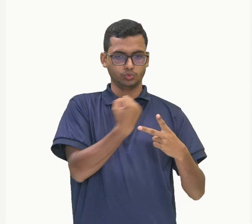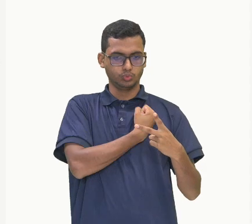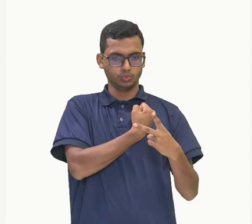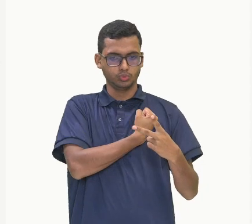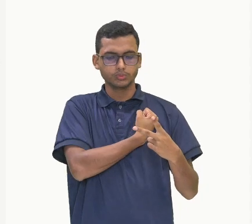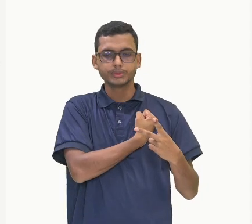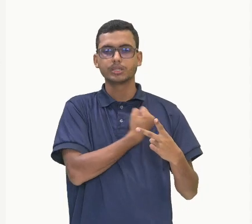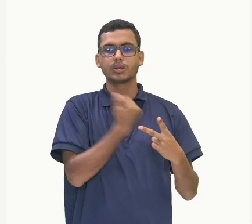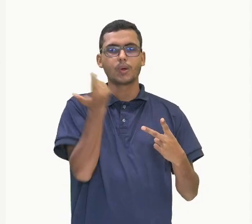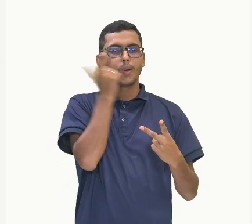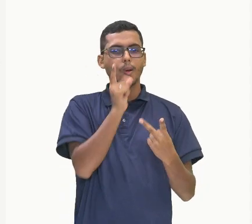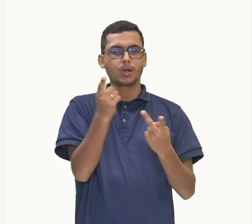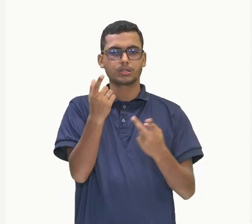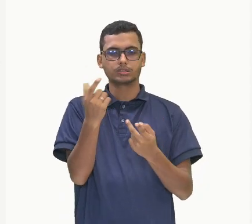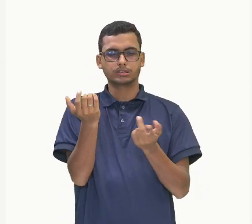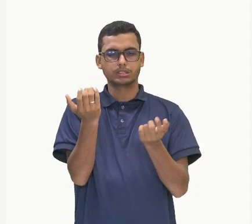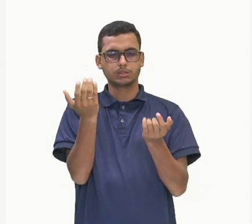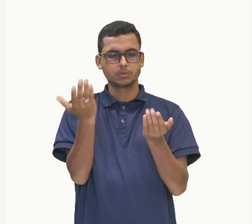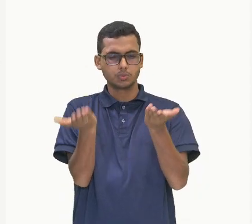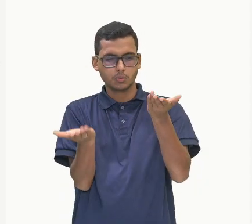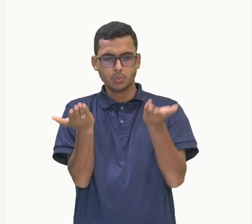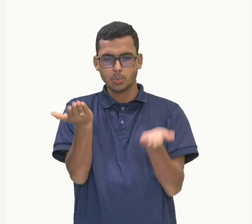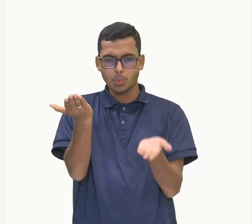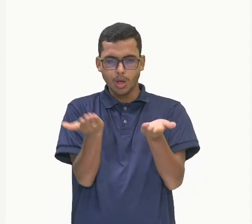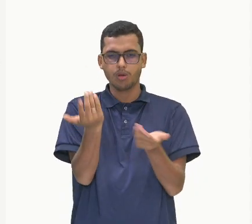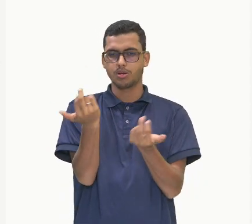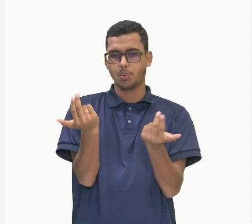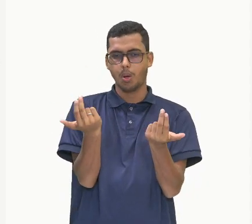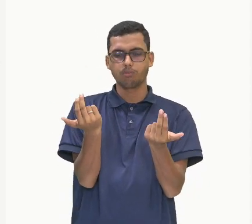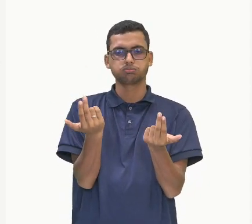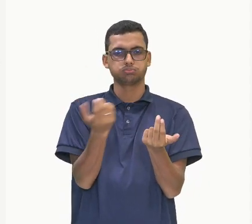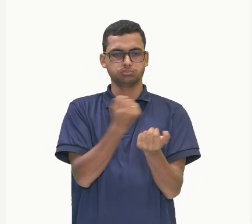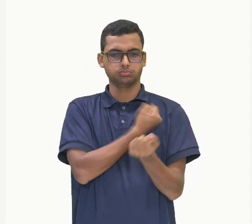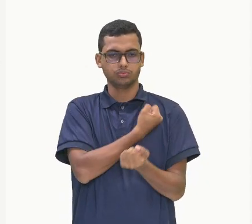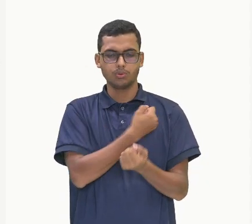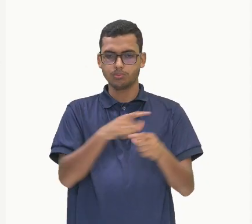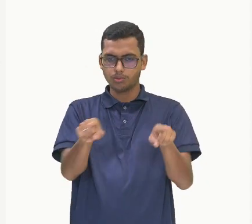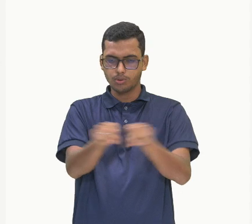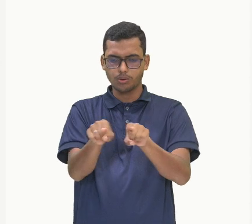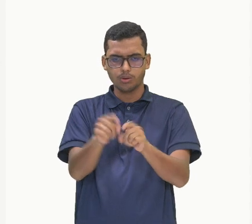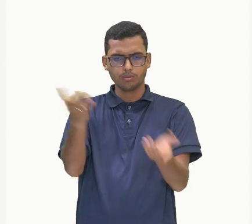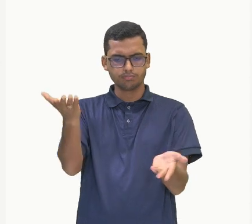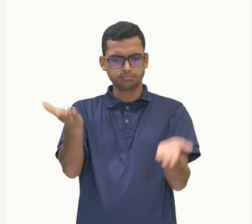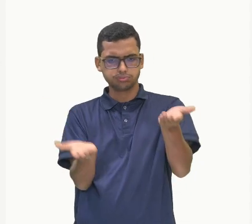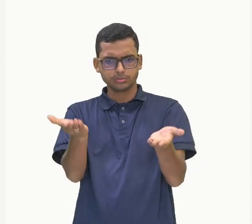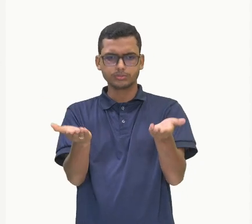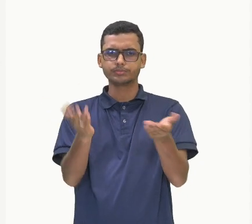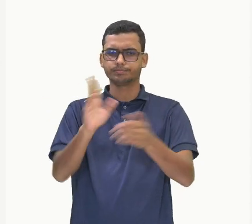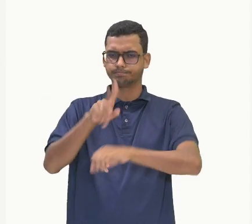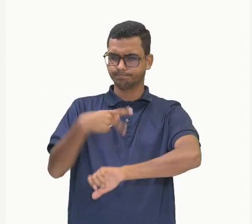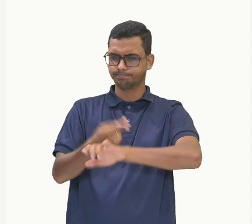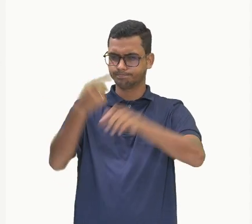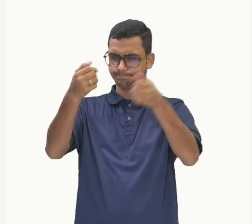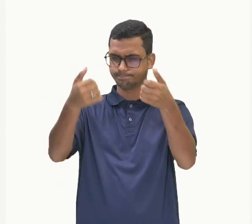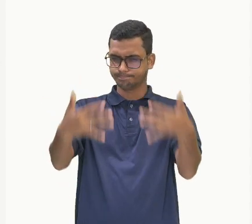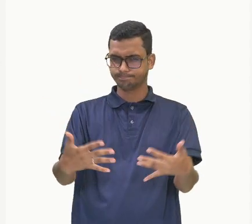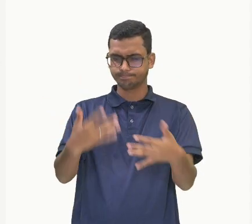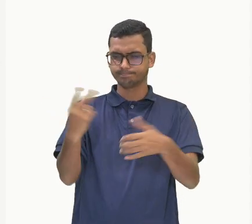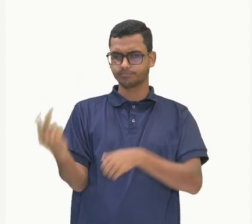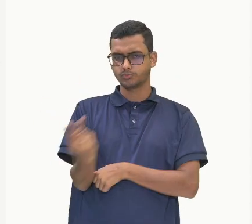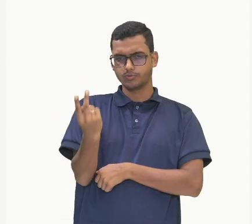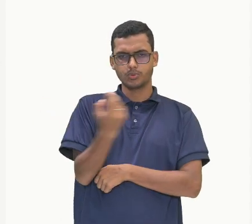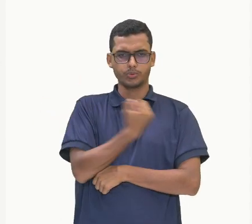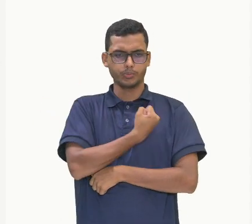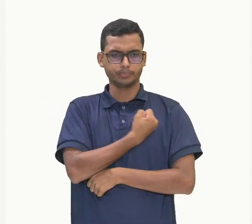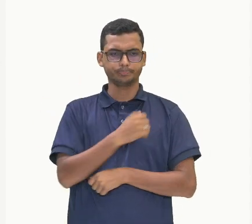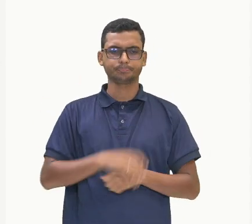parcelas, acrescentando 0 se for necessário. Então, eu vou já explicar esse segundo passo com valores